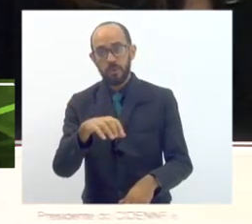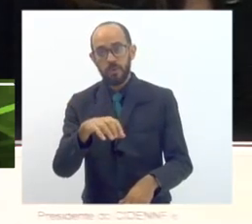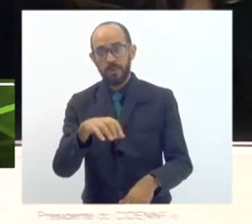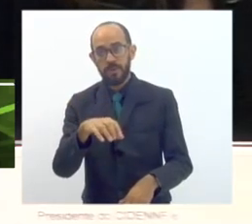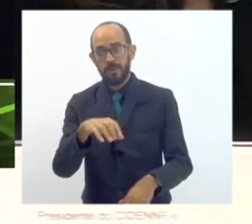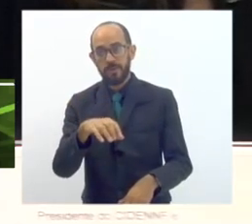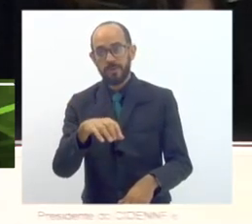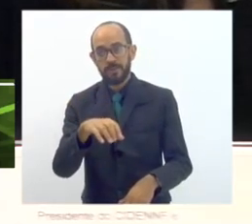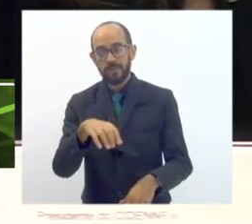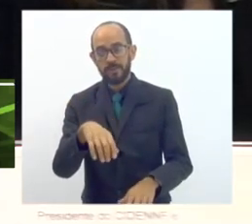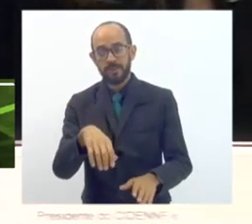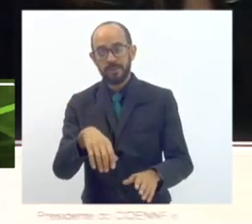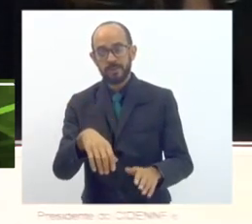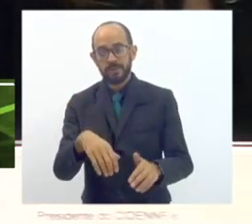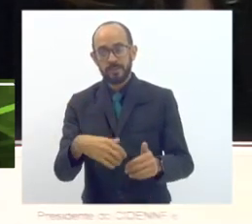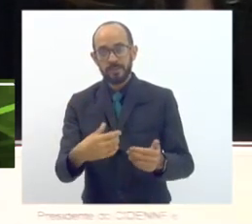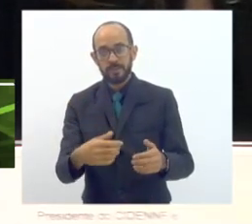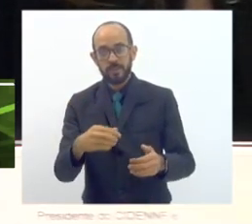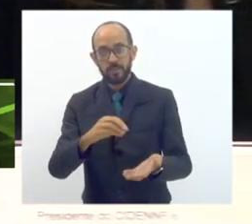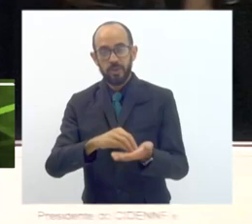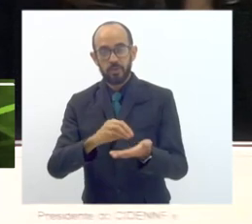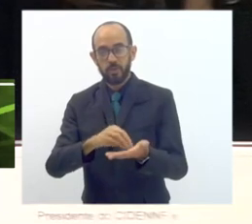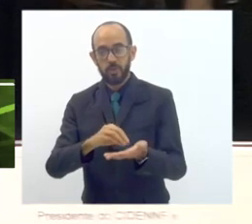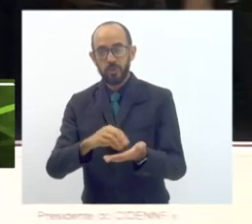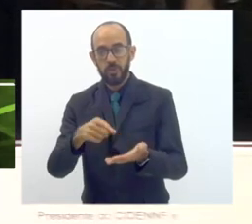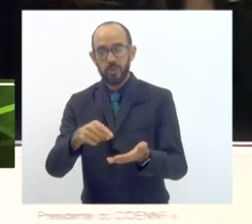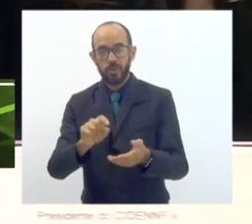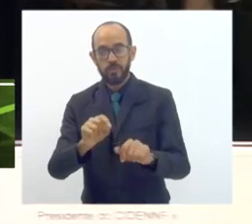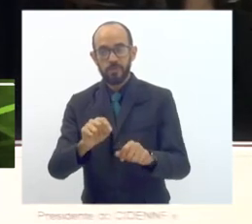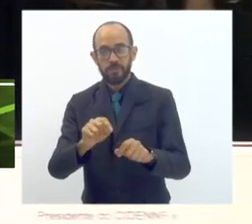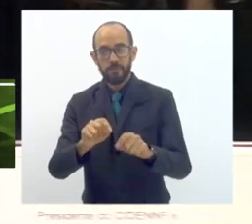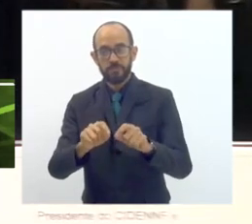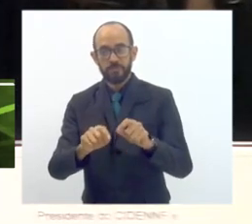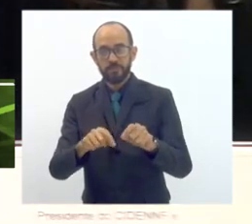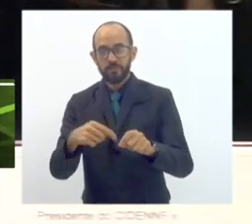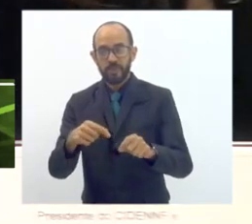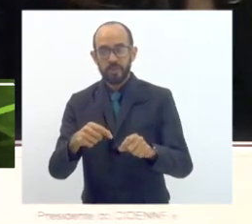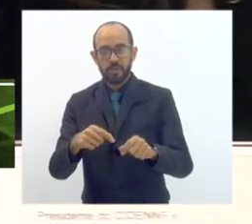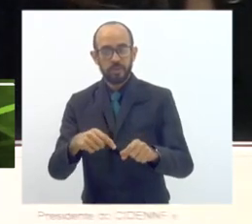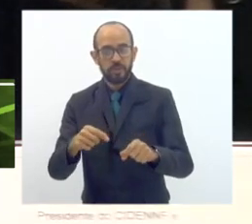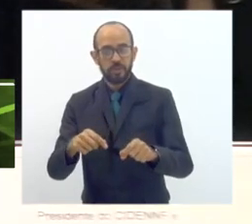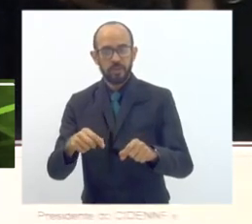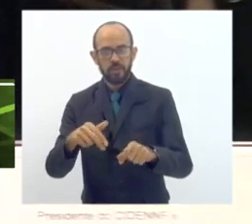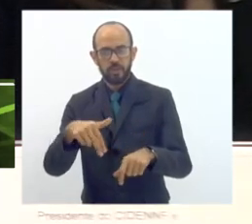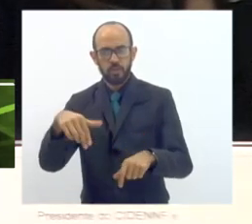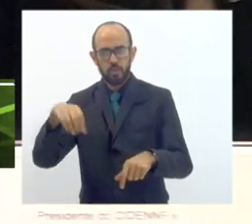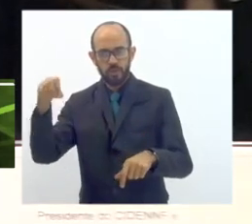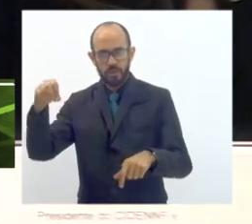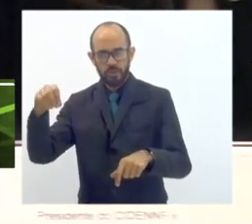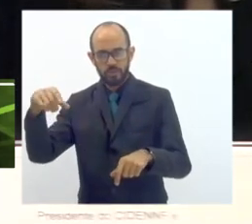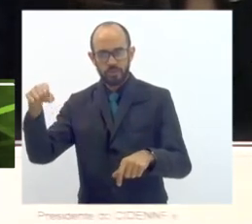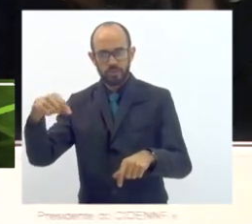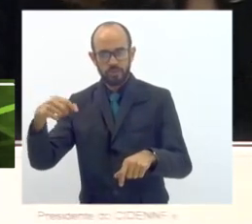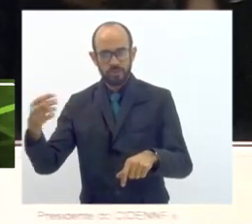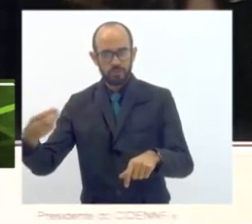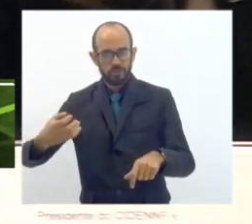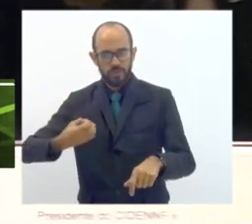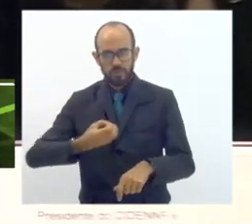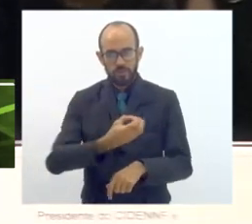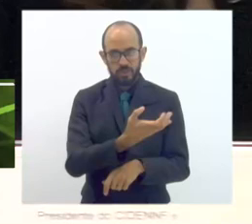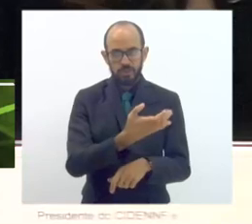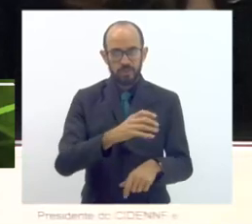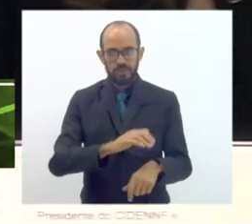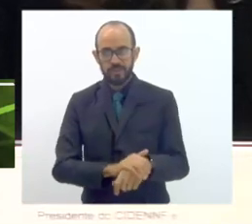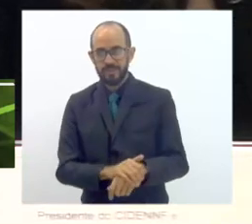aqui com mais de 70 anos, que não falta nenhuma reunião, prefeito que sai lá da ponta do Noroeste para estar aqui. Então, é um bom exemplo,